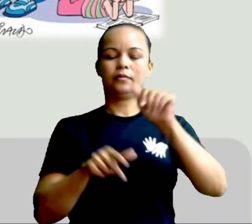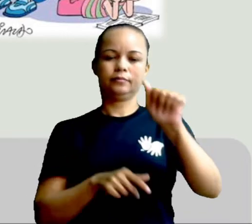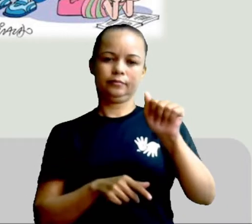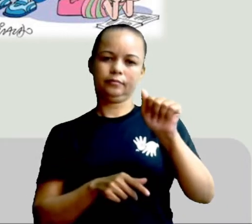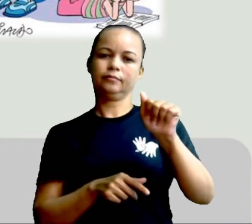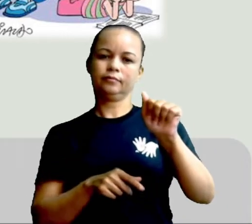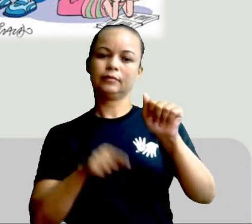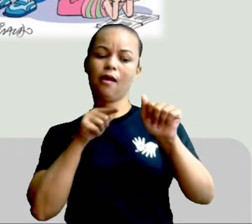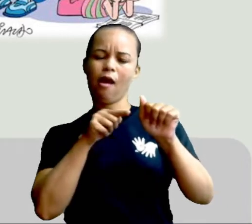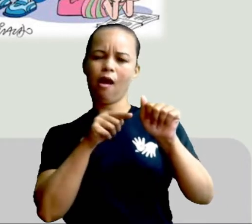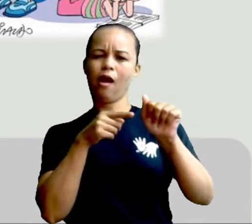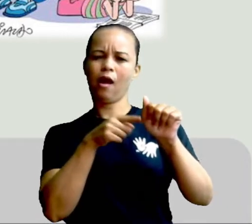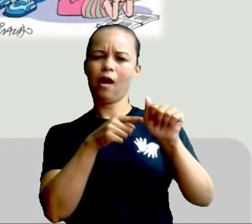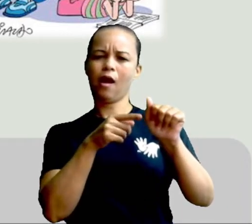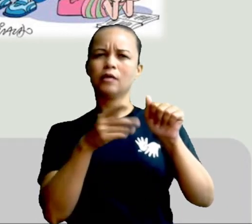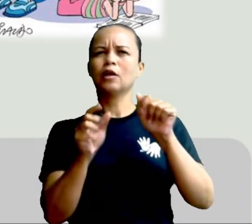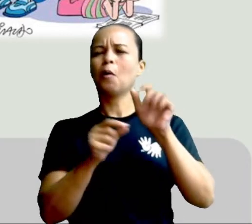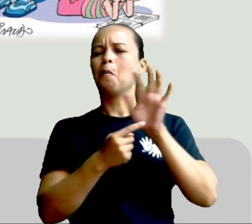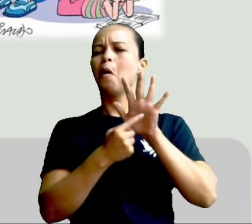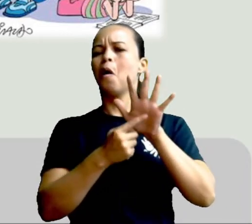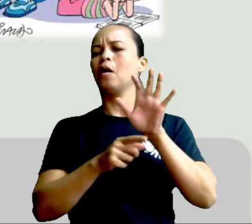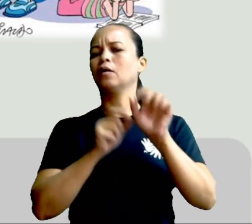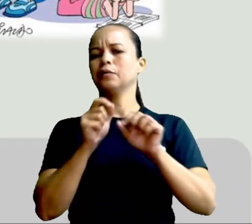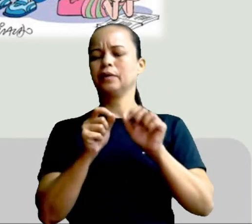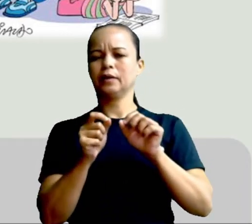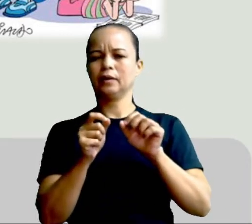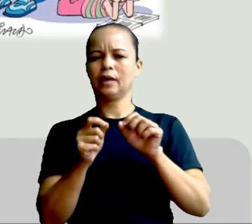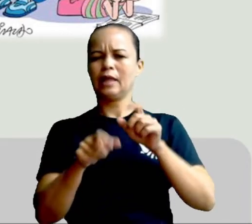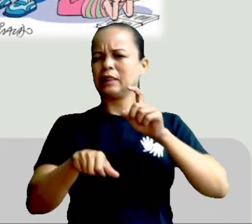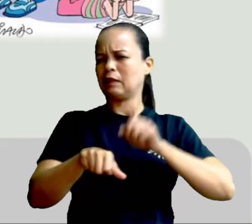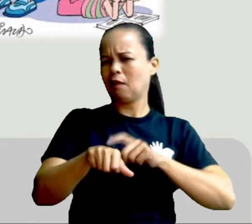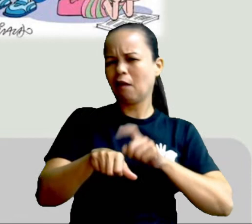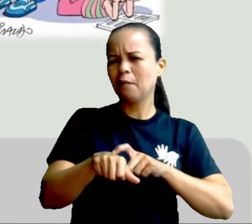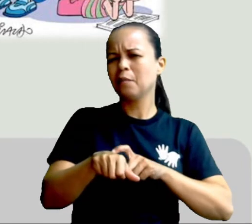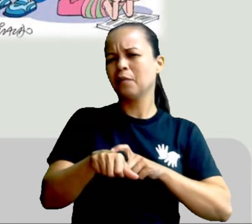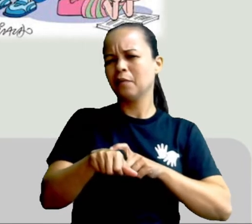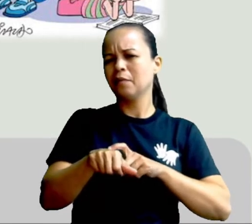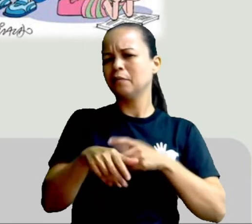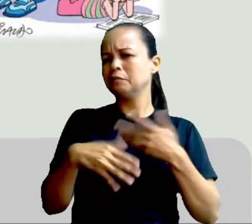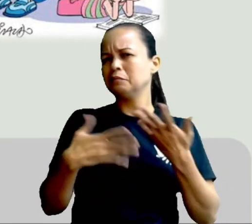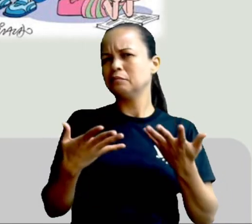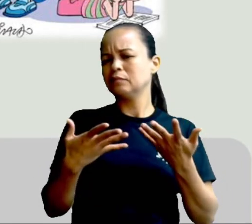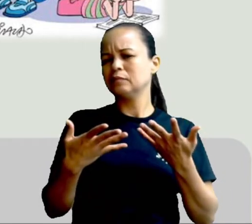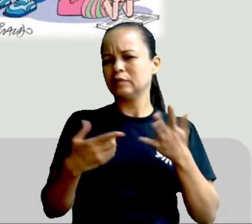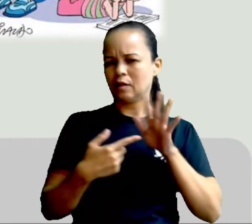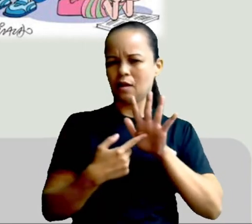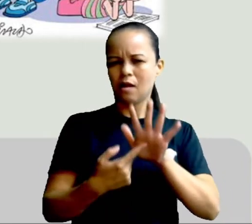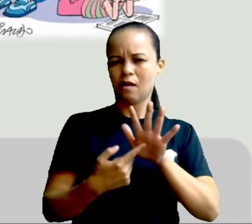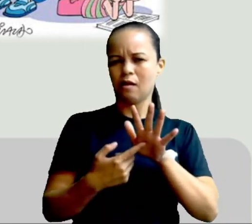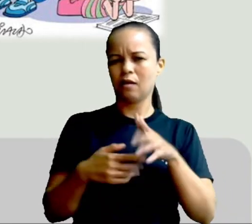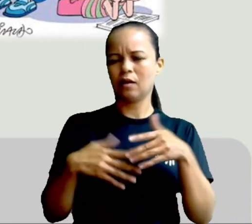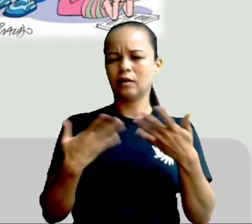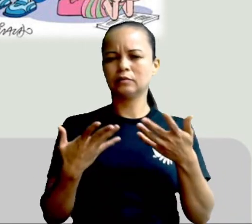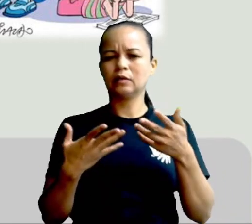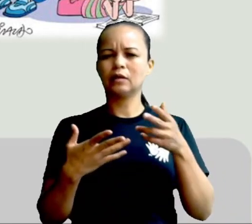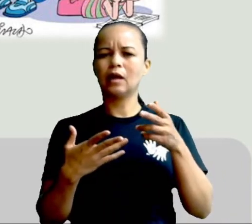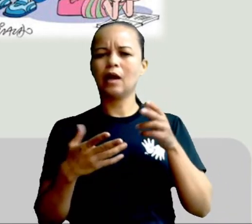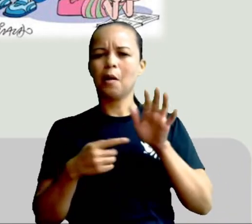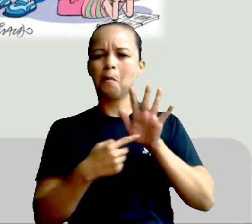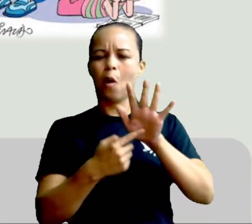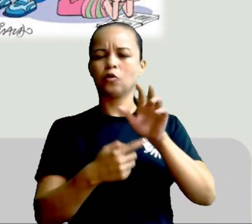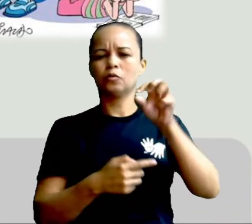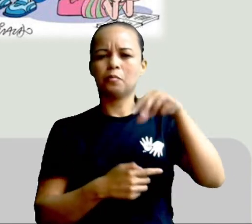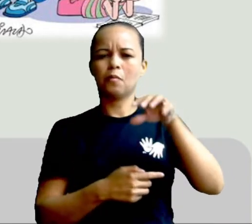destacada ali. Então, esse A, essa preposição A, está indicando o quê? Está indicando o tempo? Será que está? Está indicando